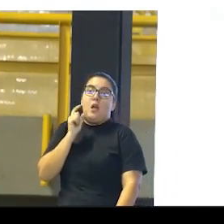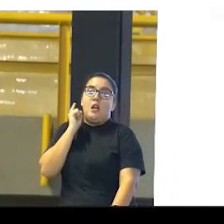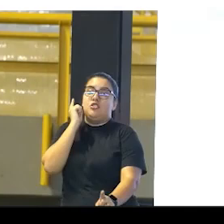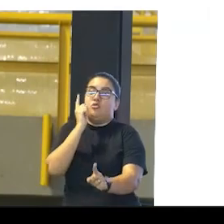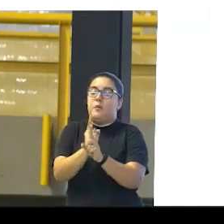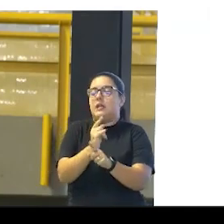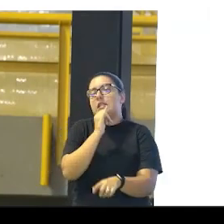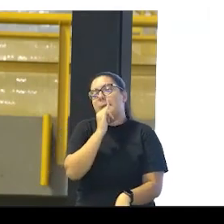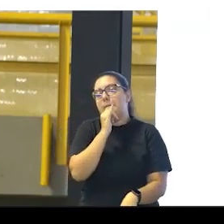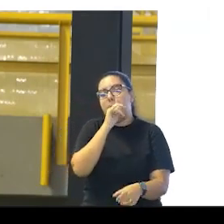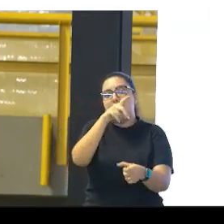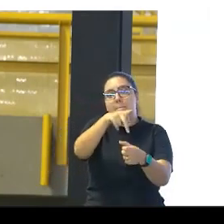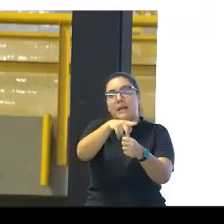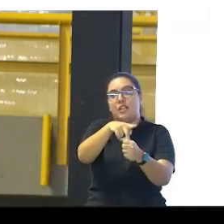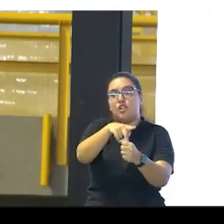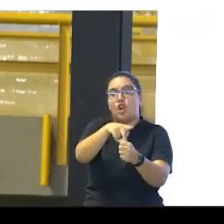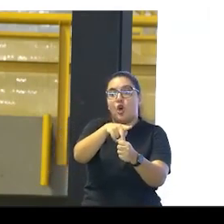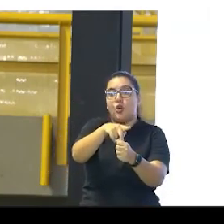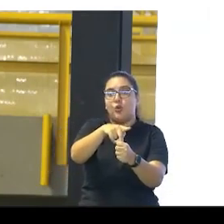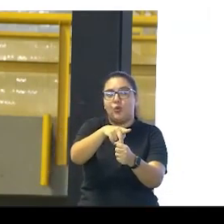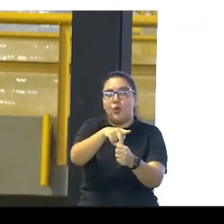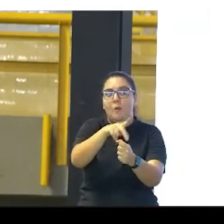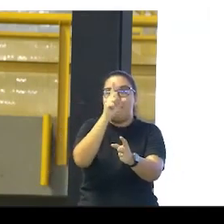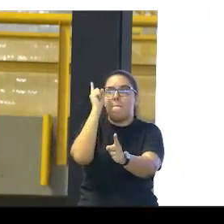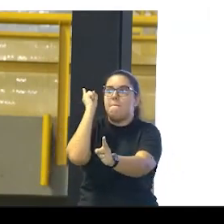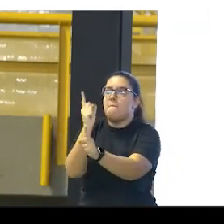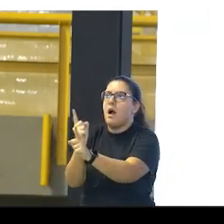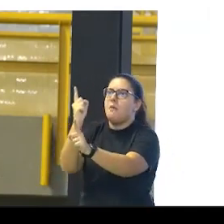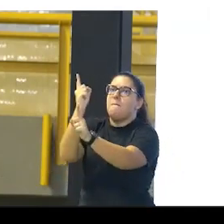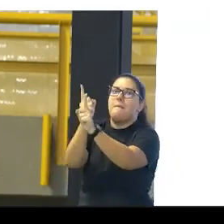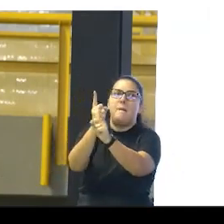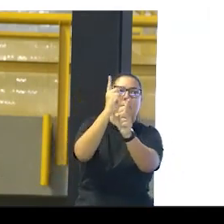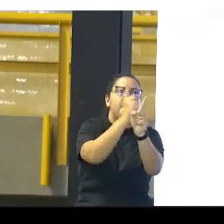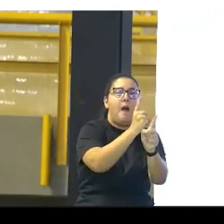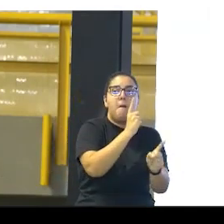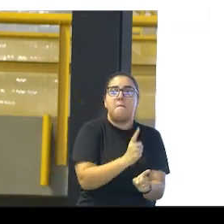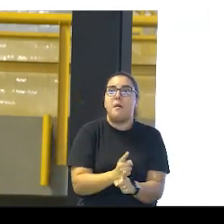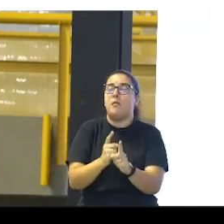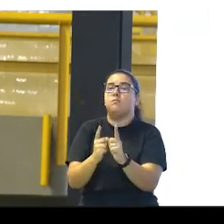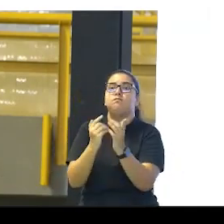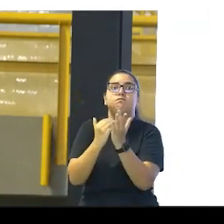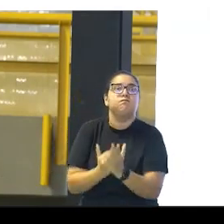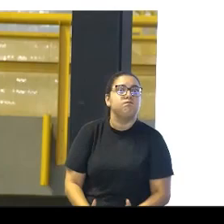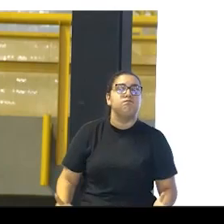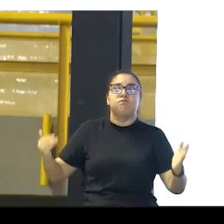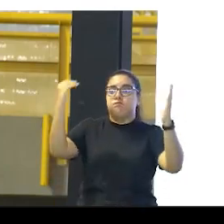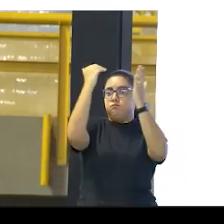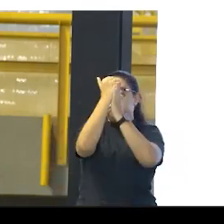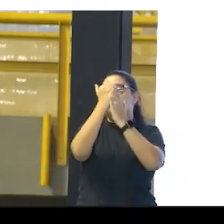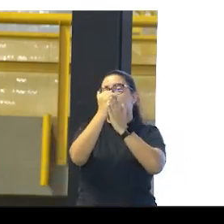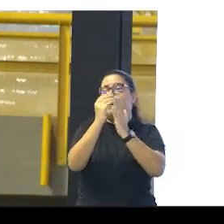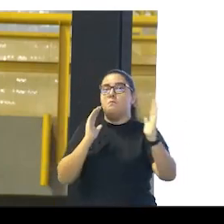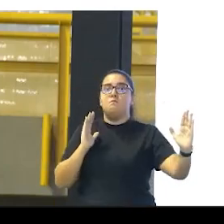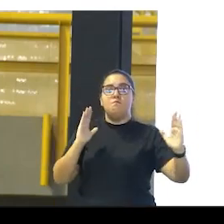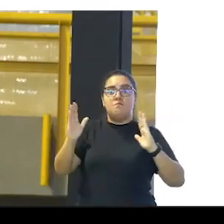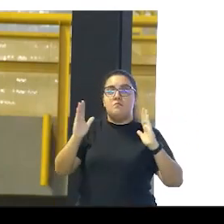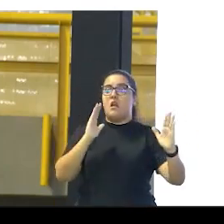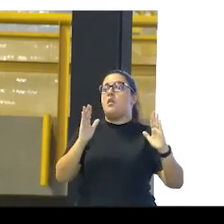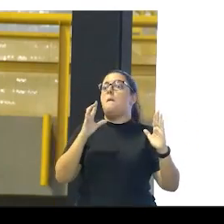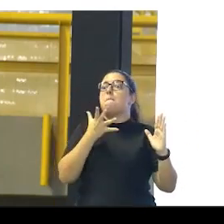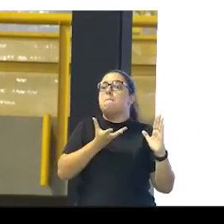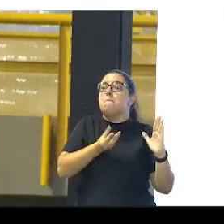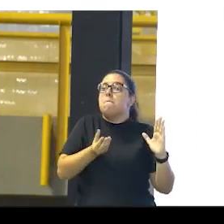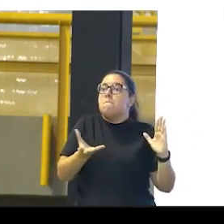petróleo como nos últimos 30, 40 anos. A tal ponto da era petróleo está sendo colocada cada vez